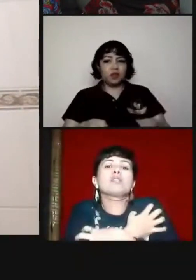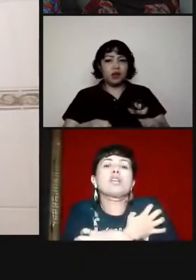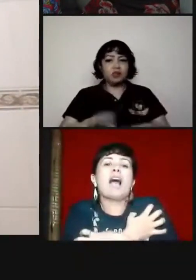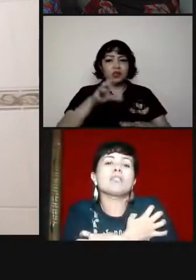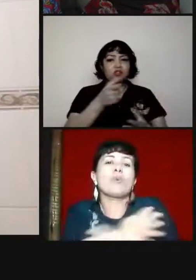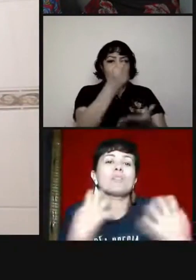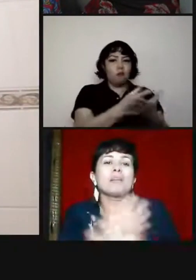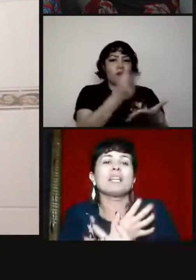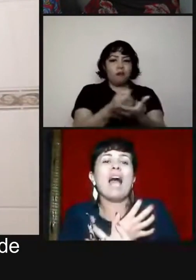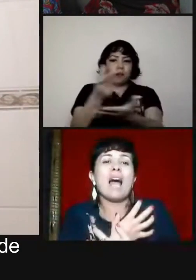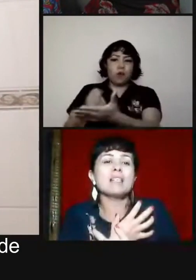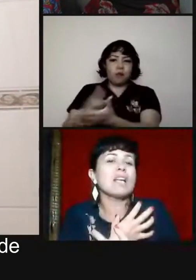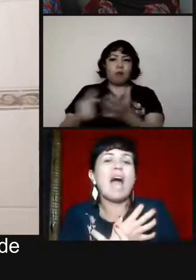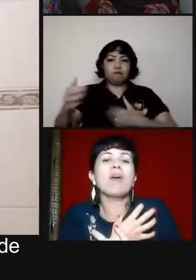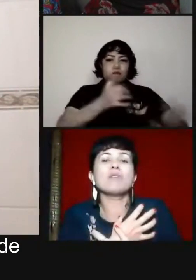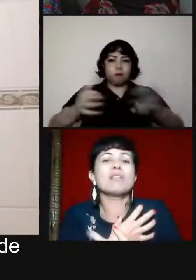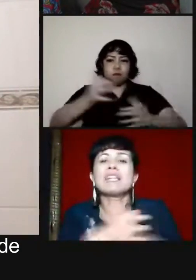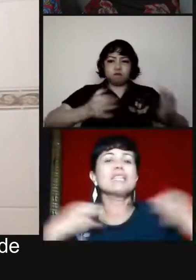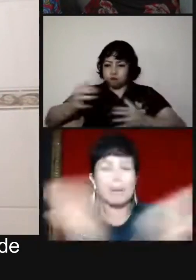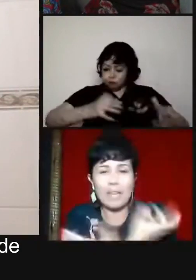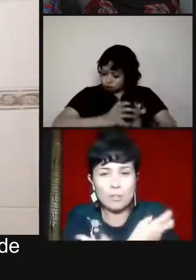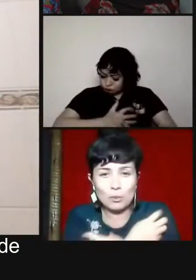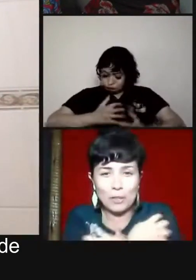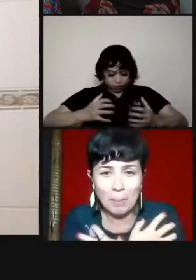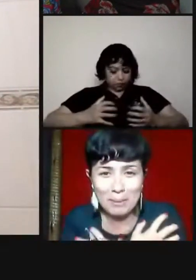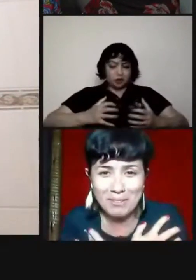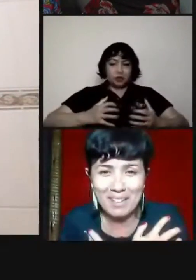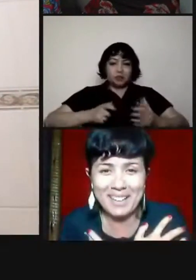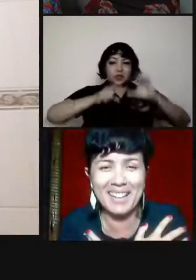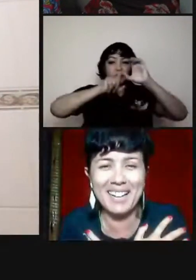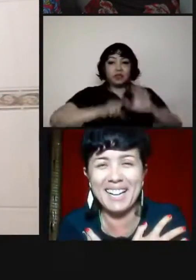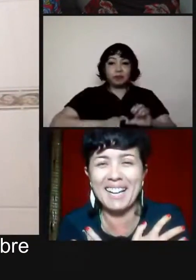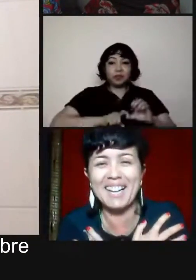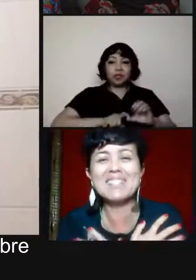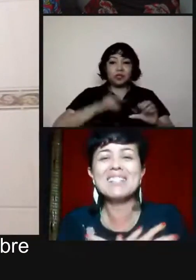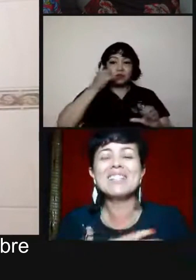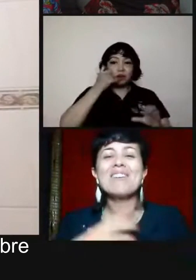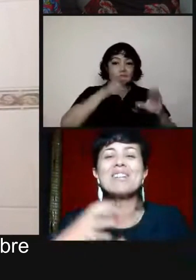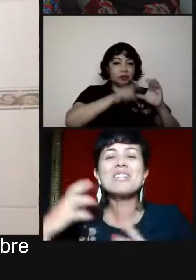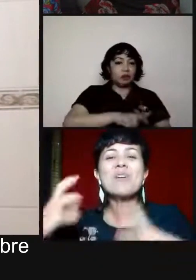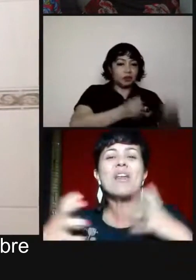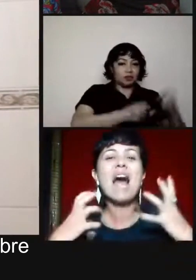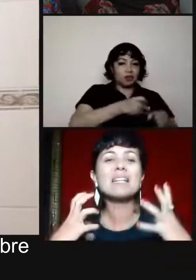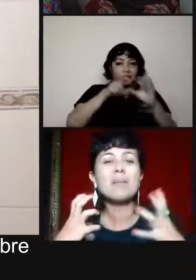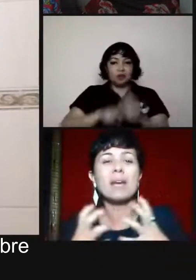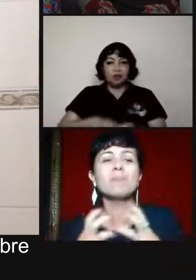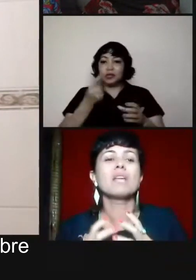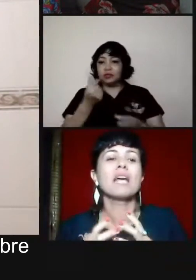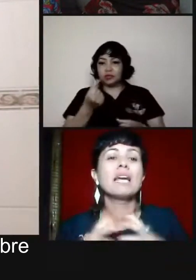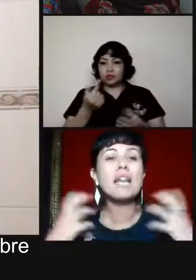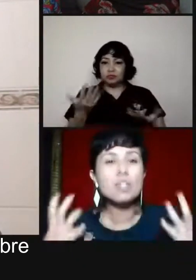coisas dentro de casa, de coisas materiais, aí quando você vê, você está dependente de tudo aquilo para poder viver. Então, acho que esse olhar